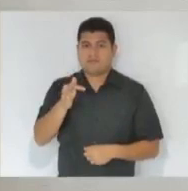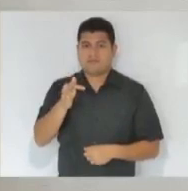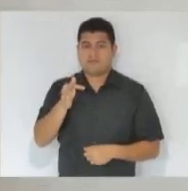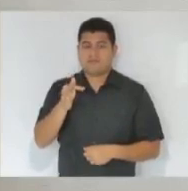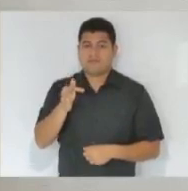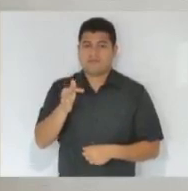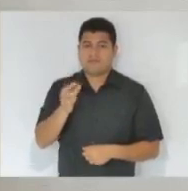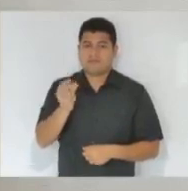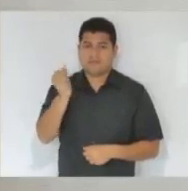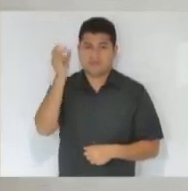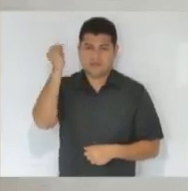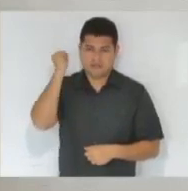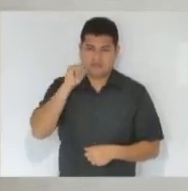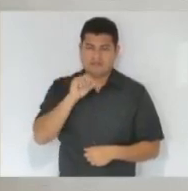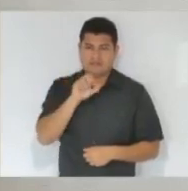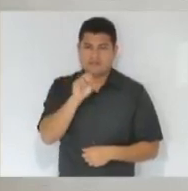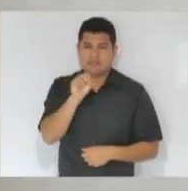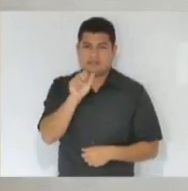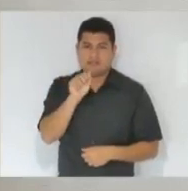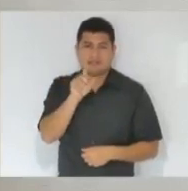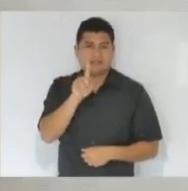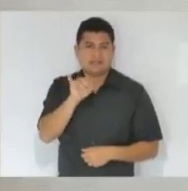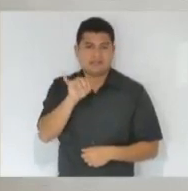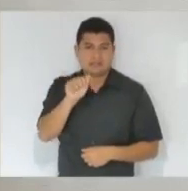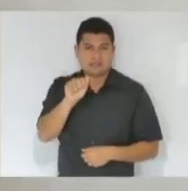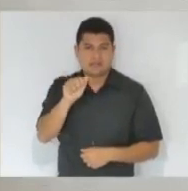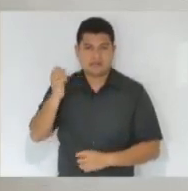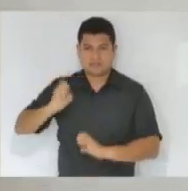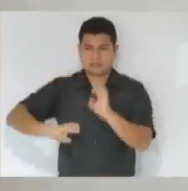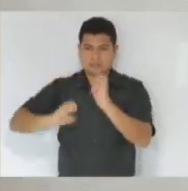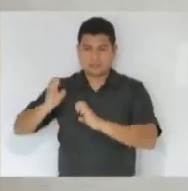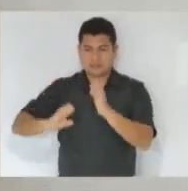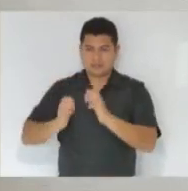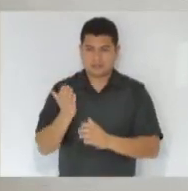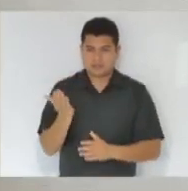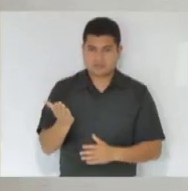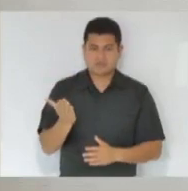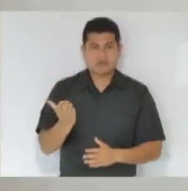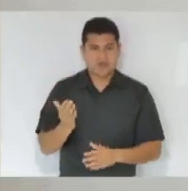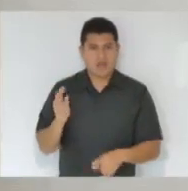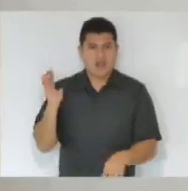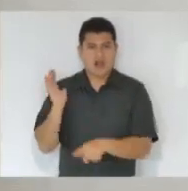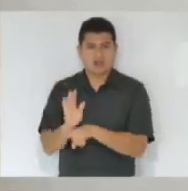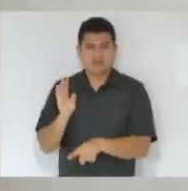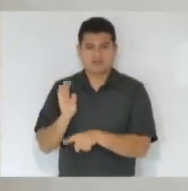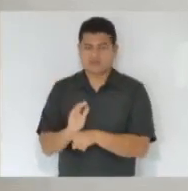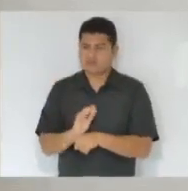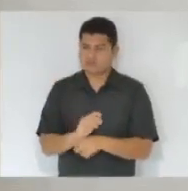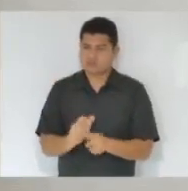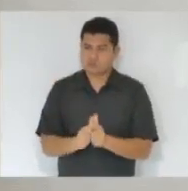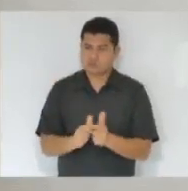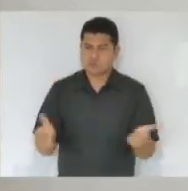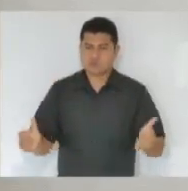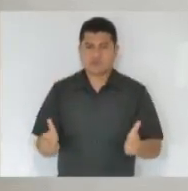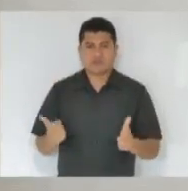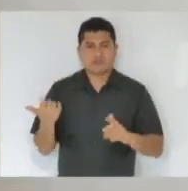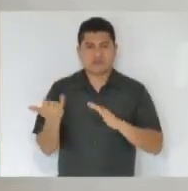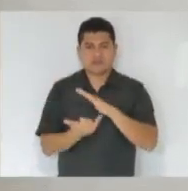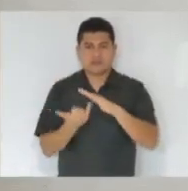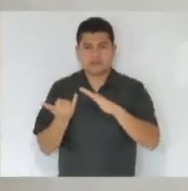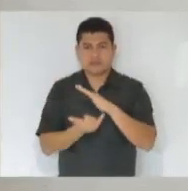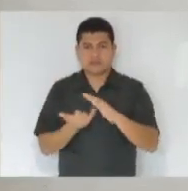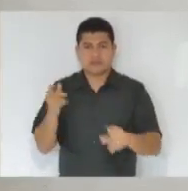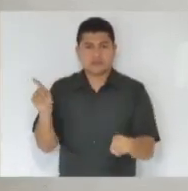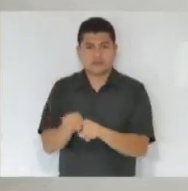antiga Sadia, qual o berço dessa grande indústria é também o município